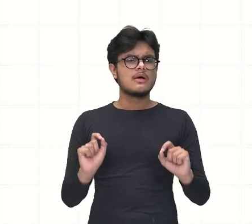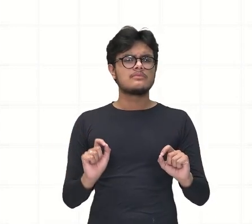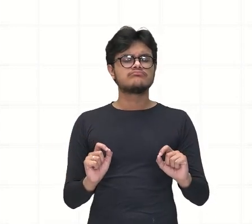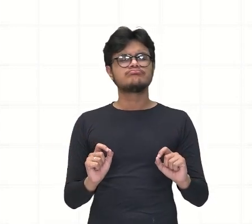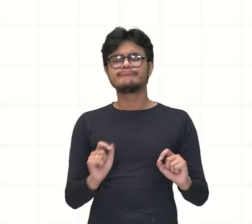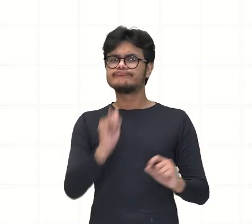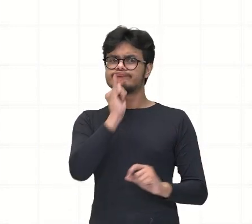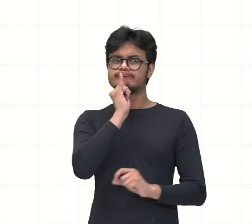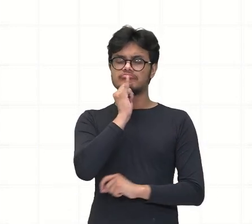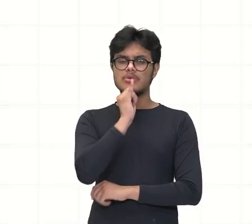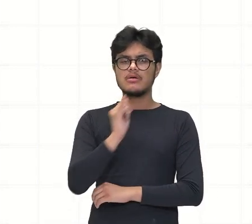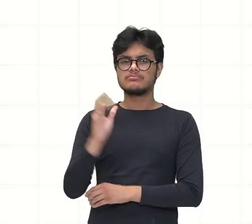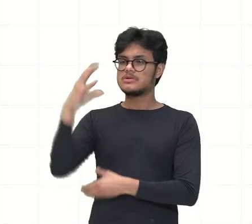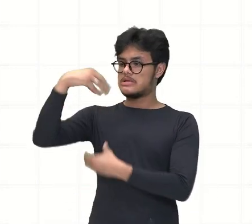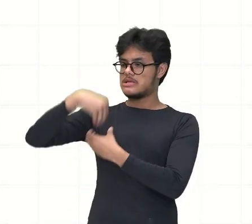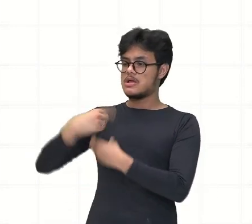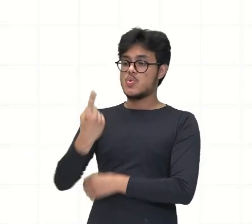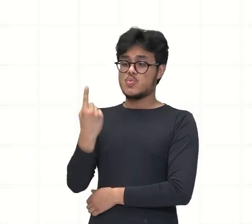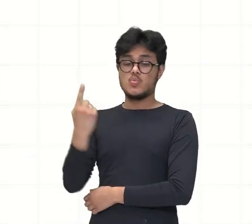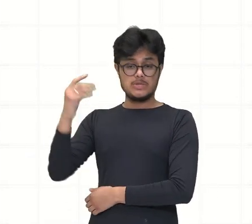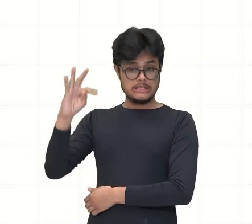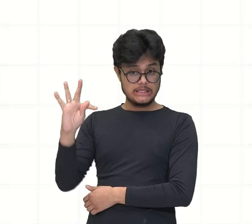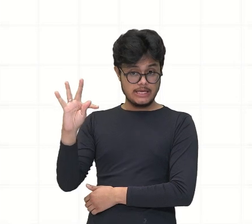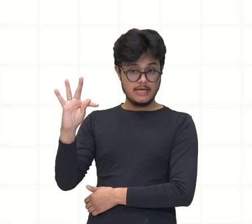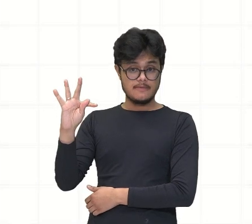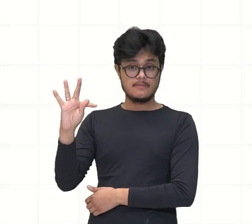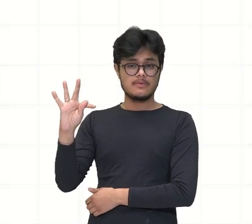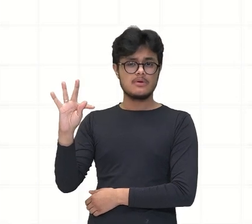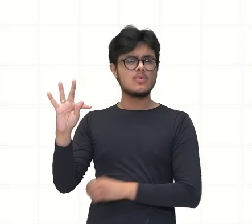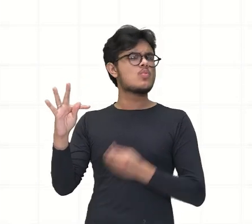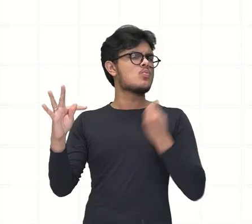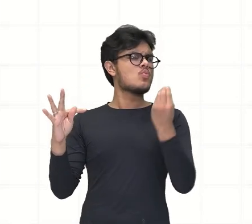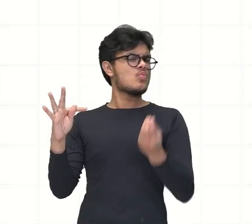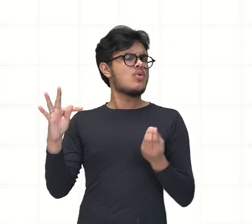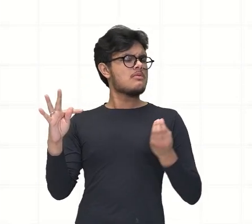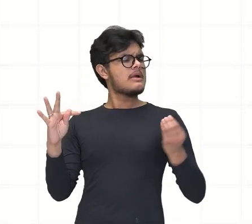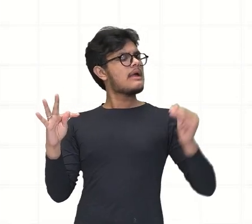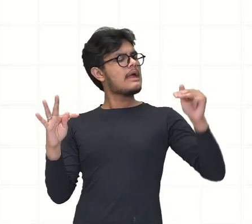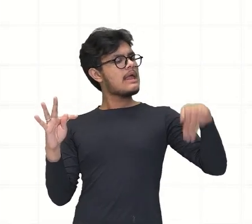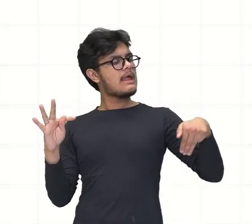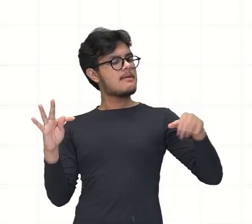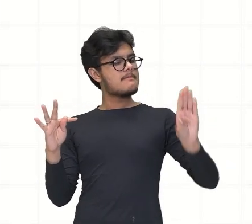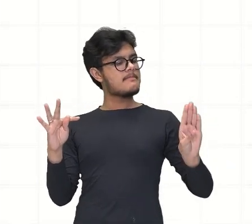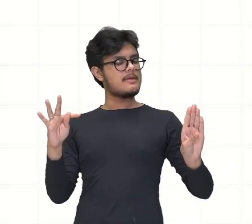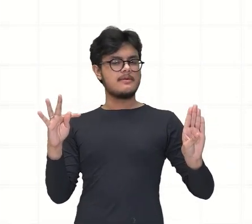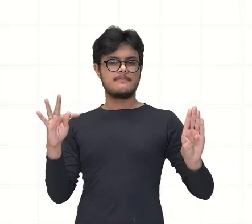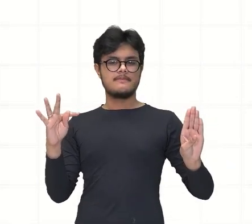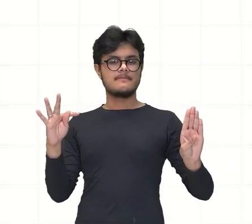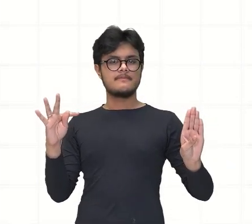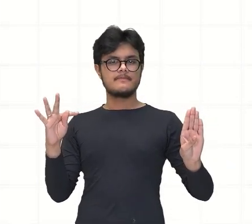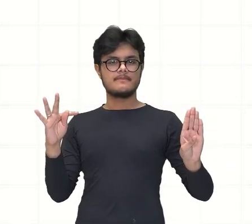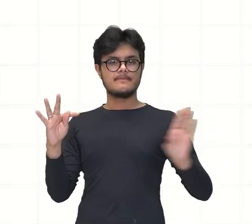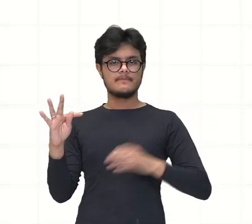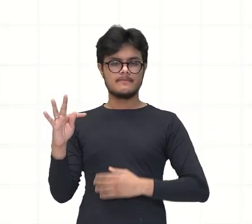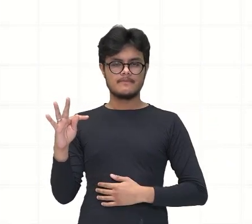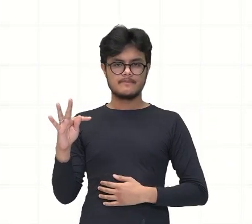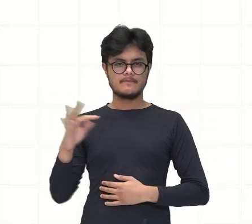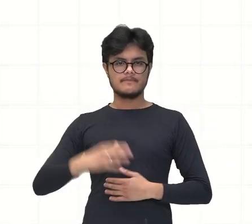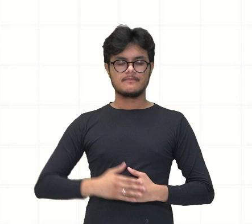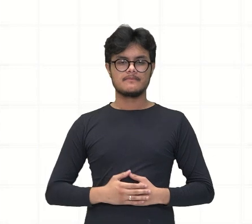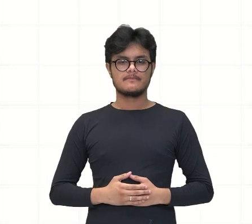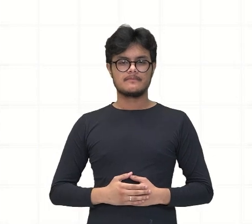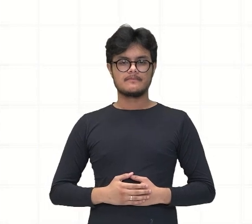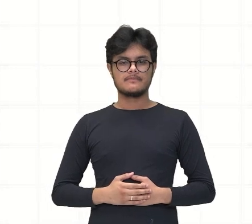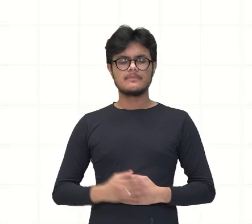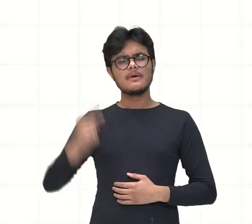quantos MB, né? Um arquivo que possui 1 terabyte equivale a quantos megabytes. Então, é